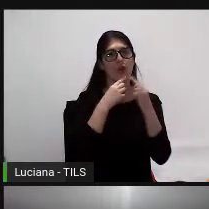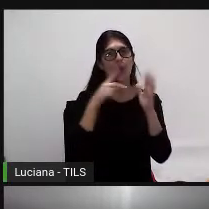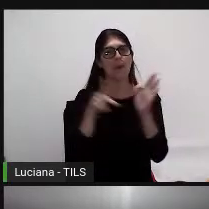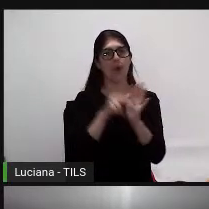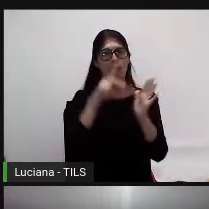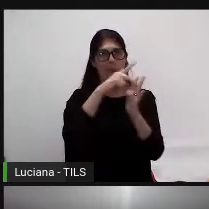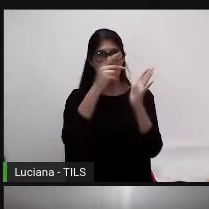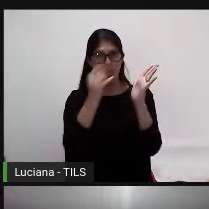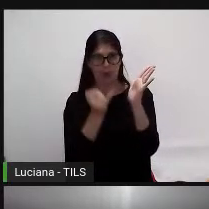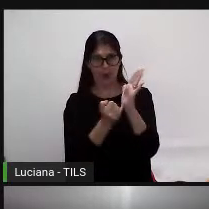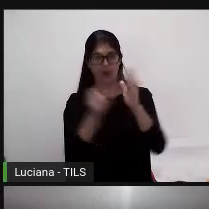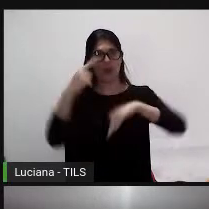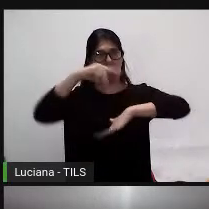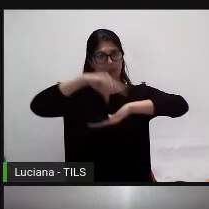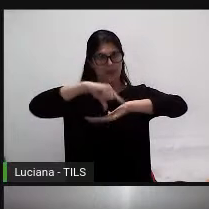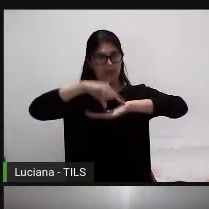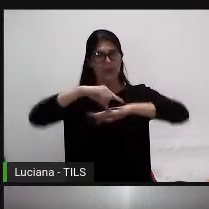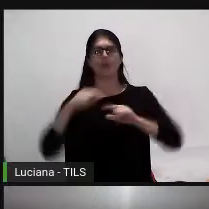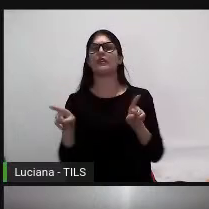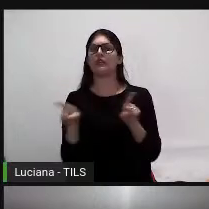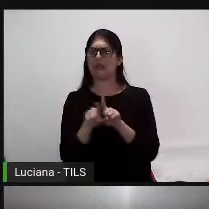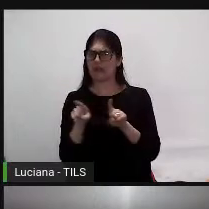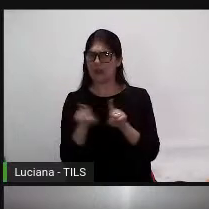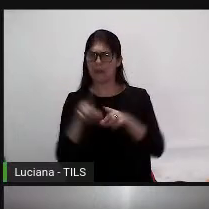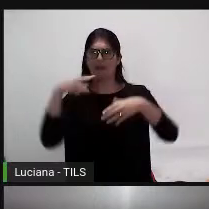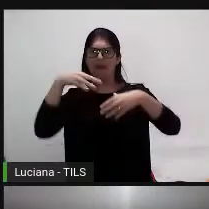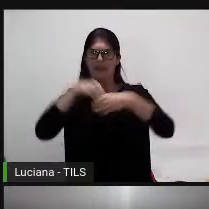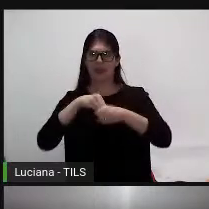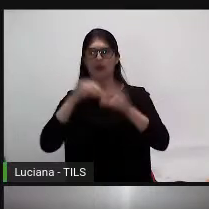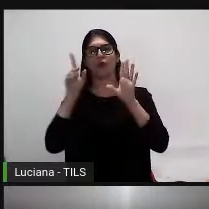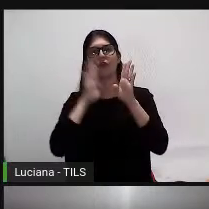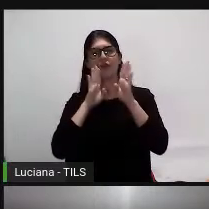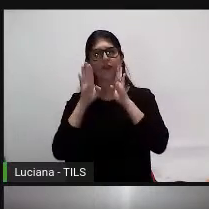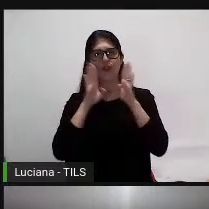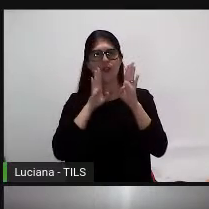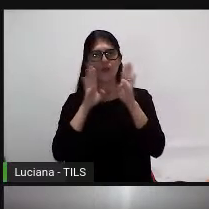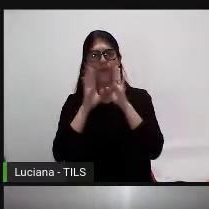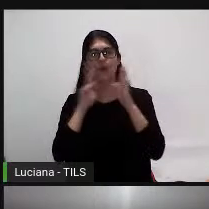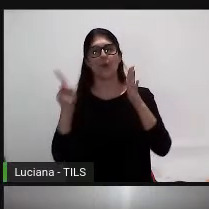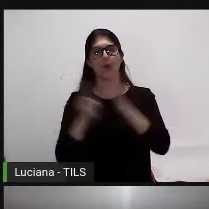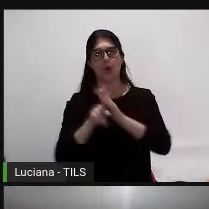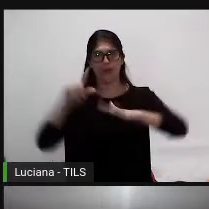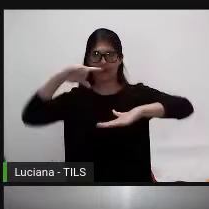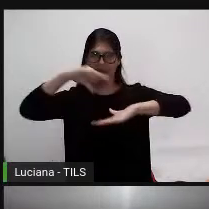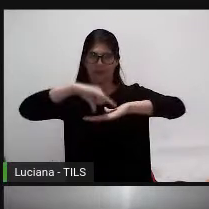Alvorada, também com transmissão pelo Facebook do campus.